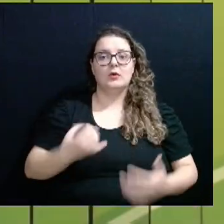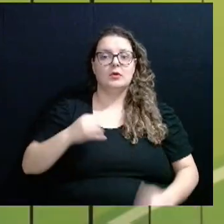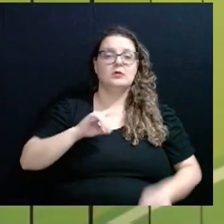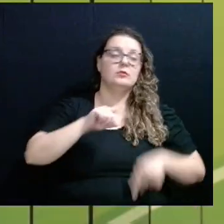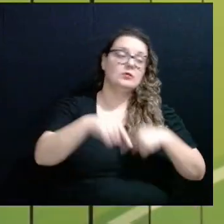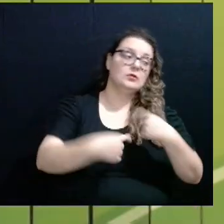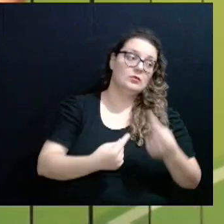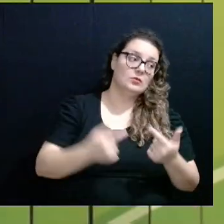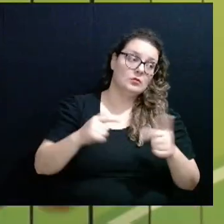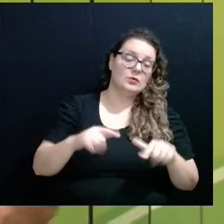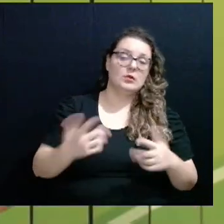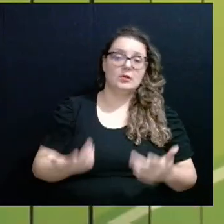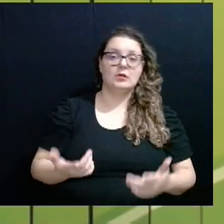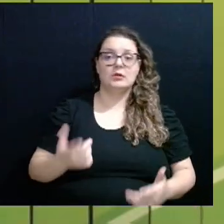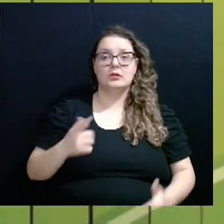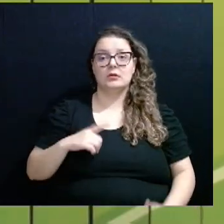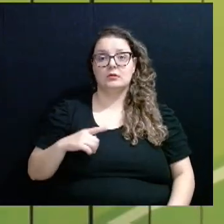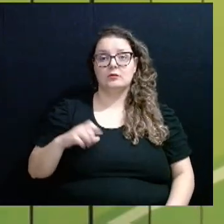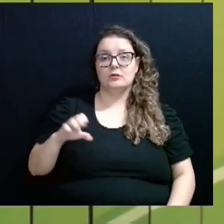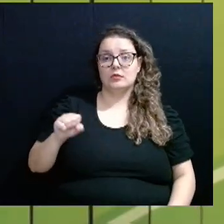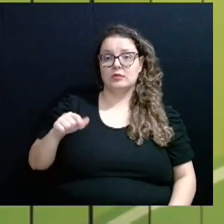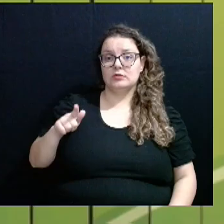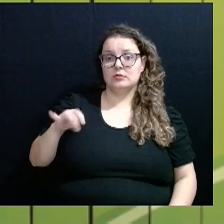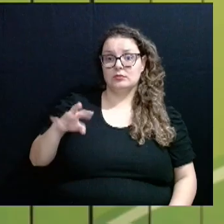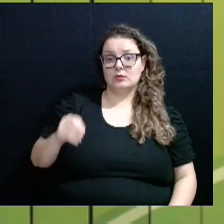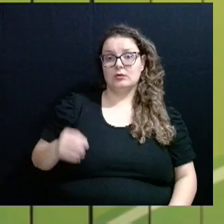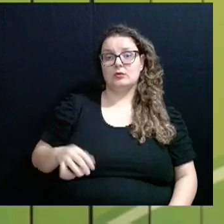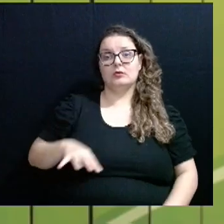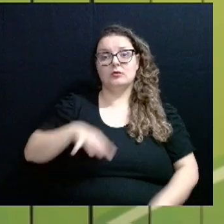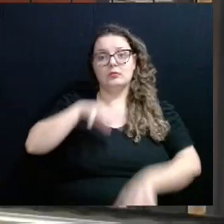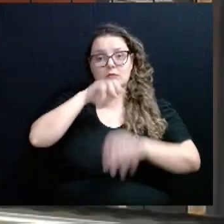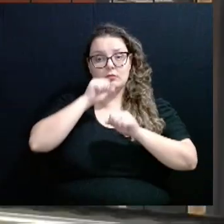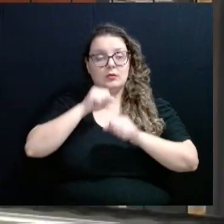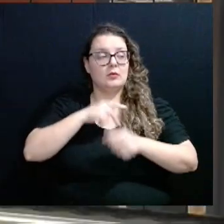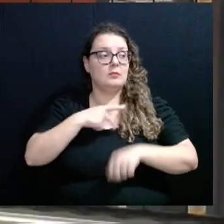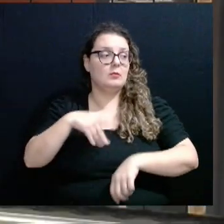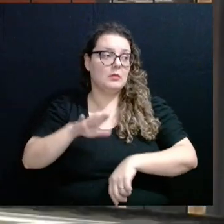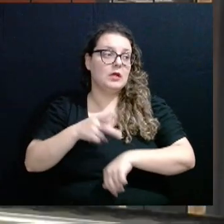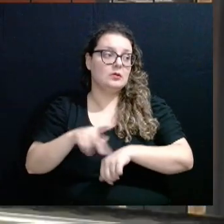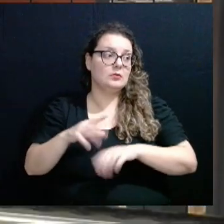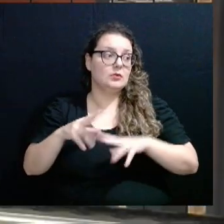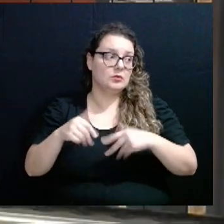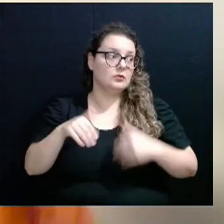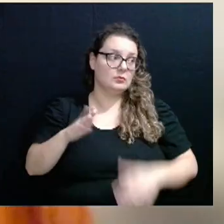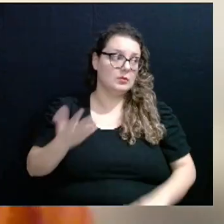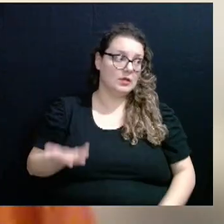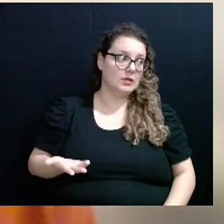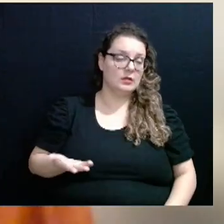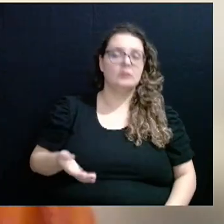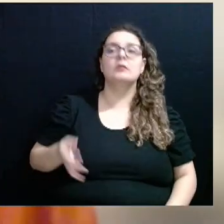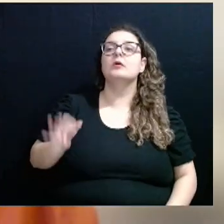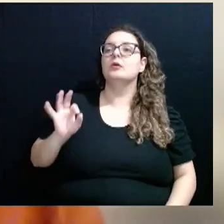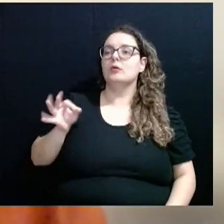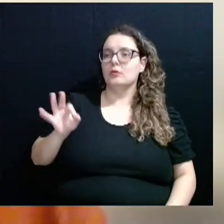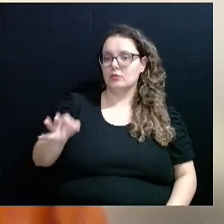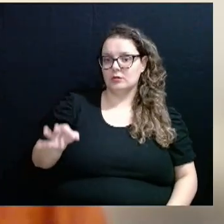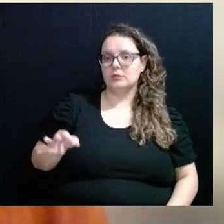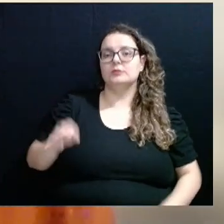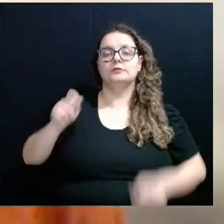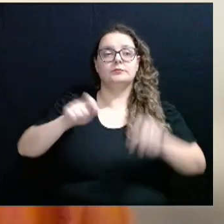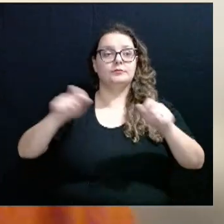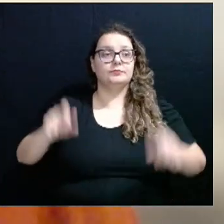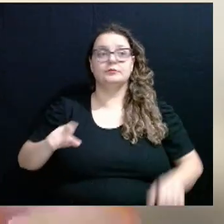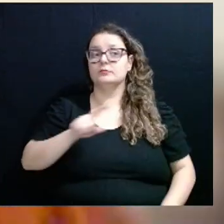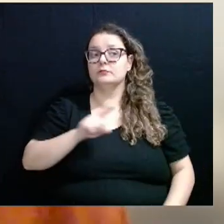teria o esgoto, teria um ar menos poluído e tudo mais? Com certeza. Essas pessoas não foram morar